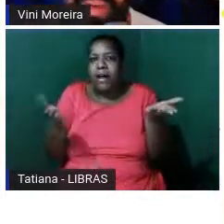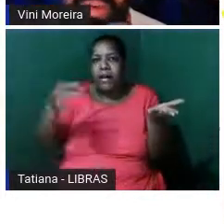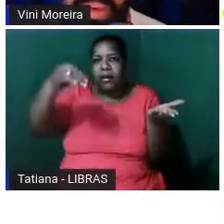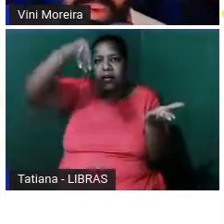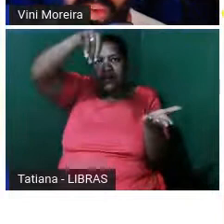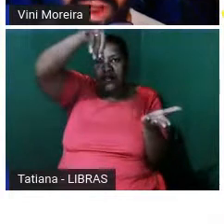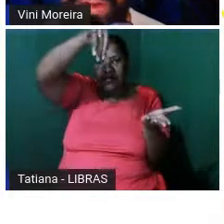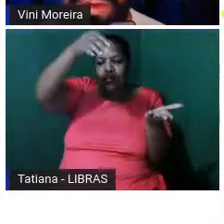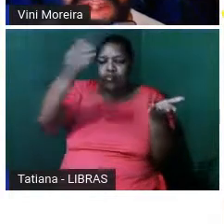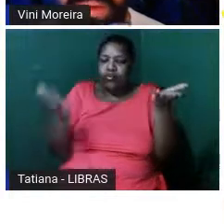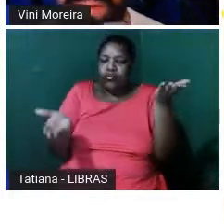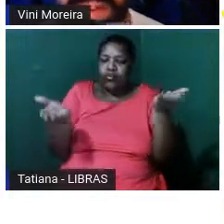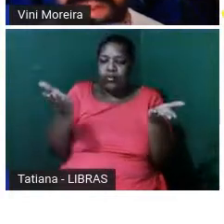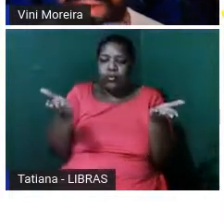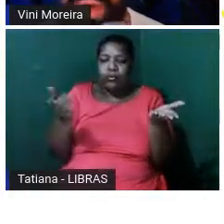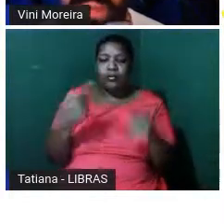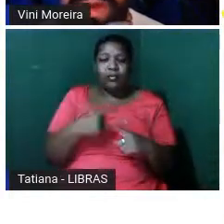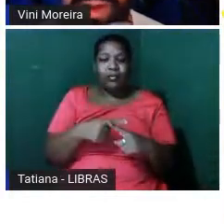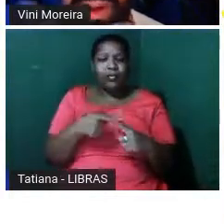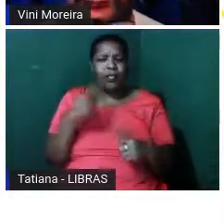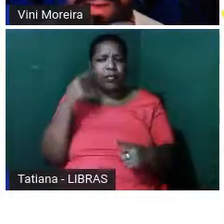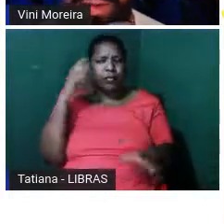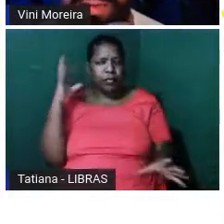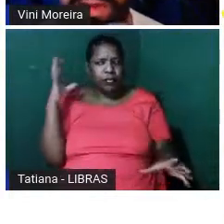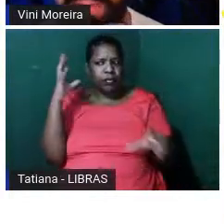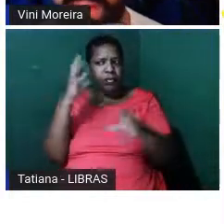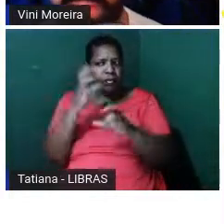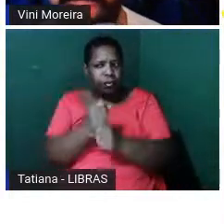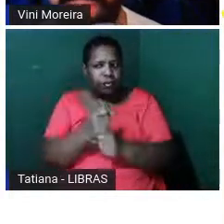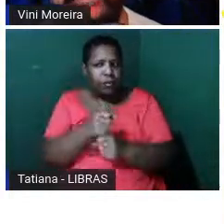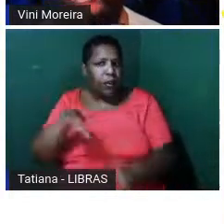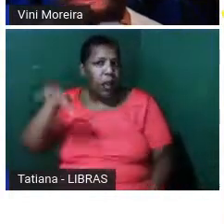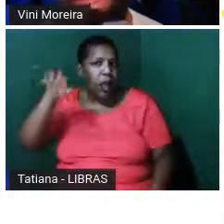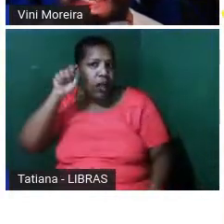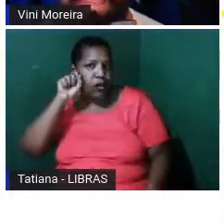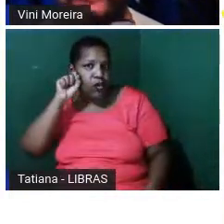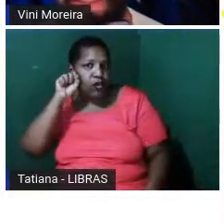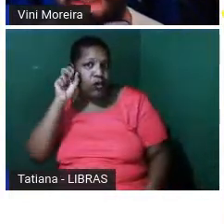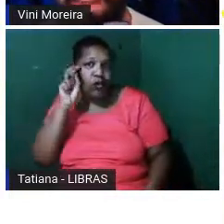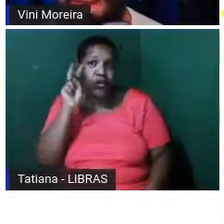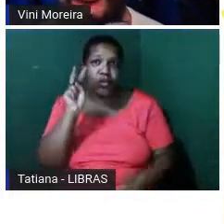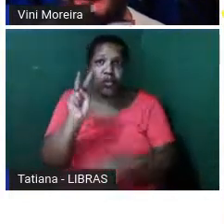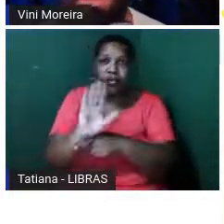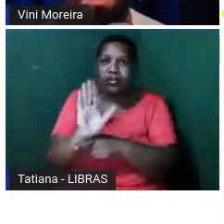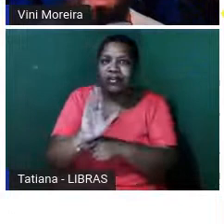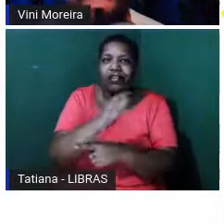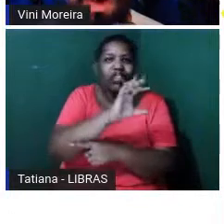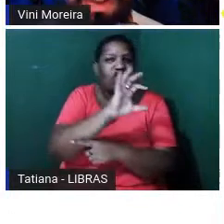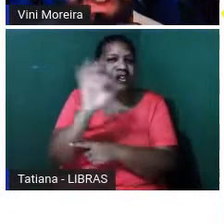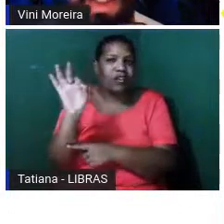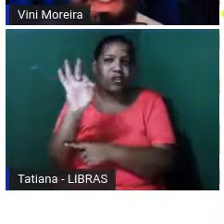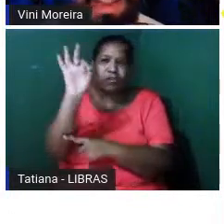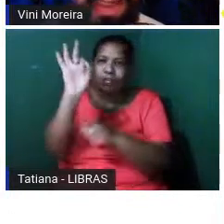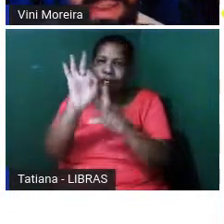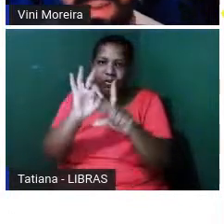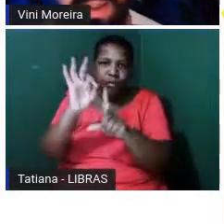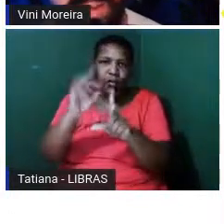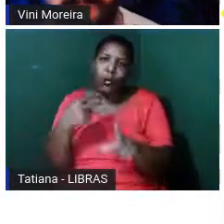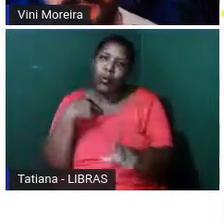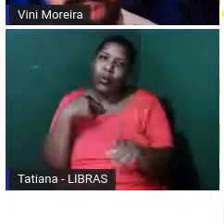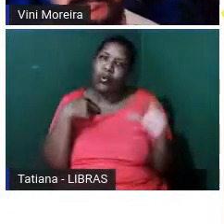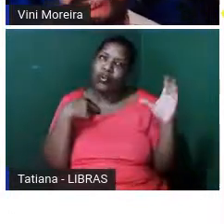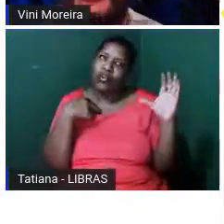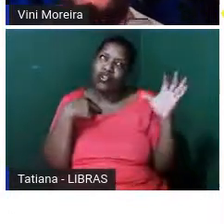o resultado dessa soma de áudio e vídeo tem que ser 100% gente não pode ter